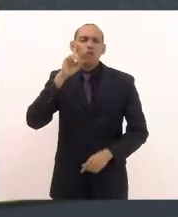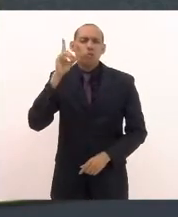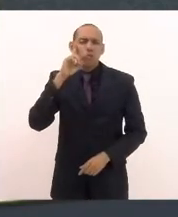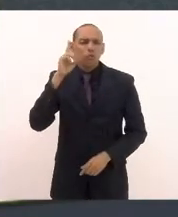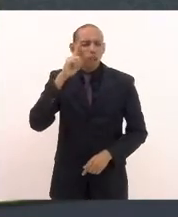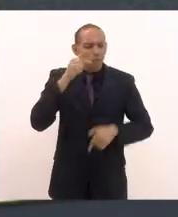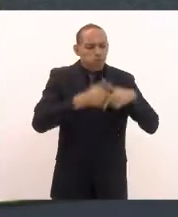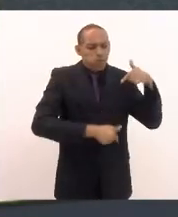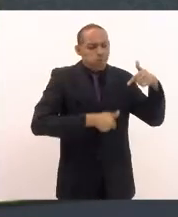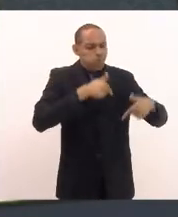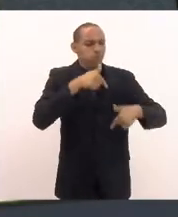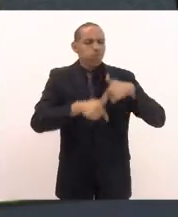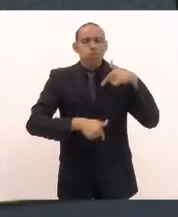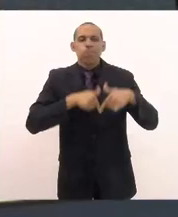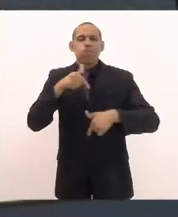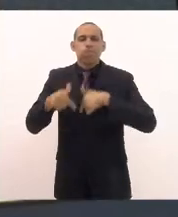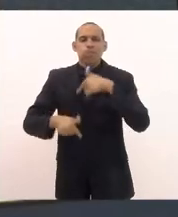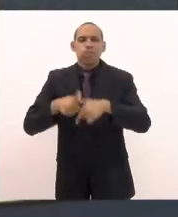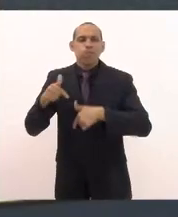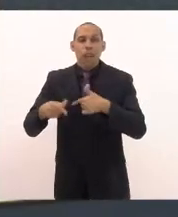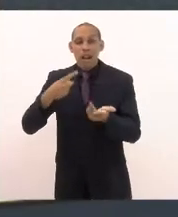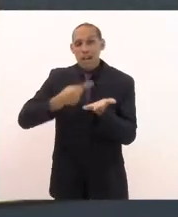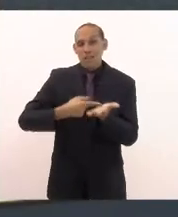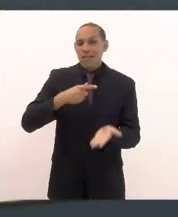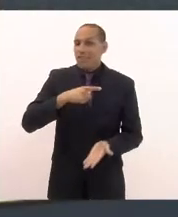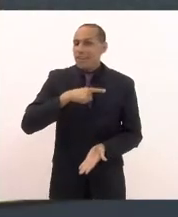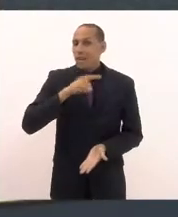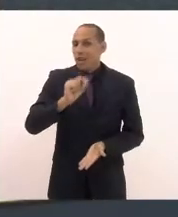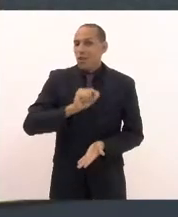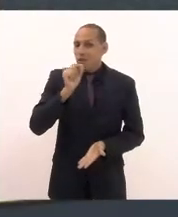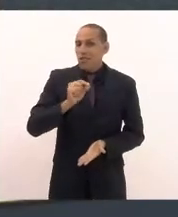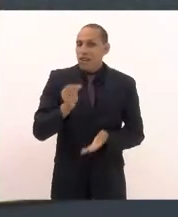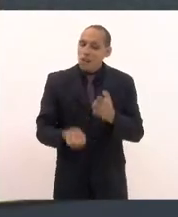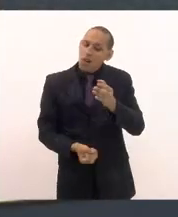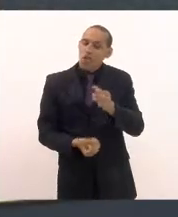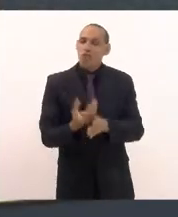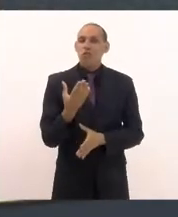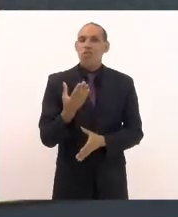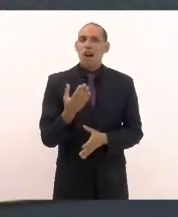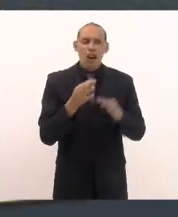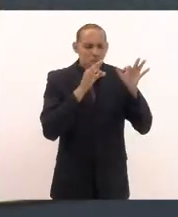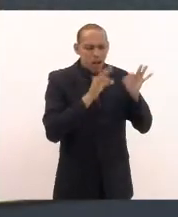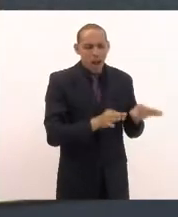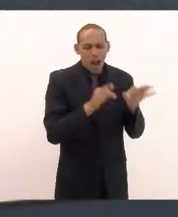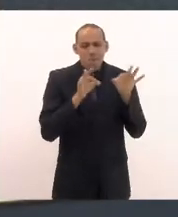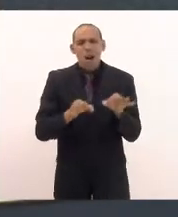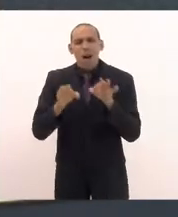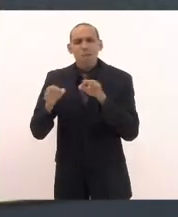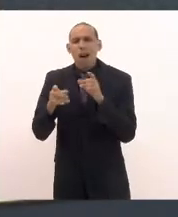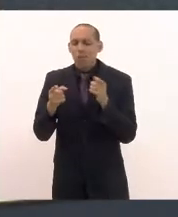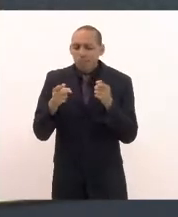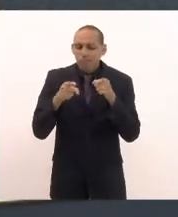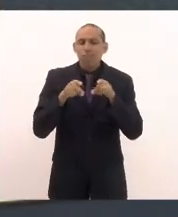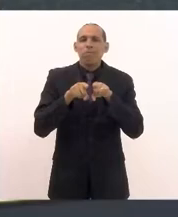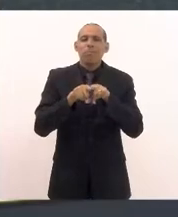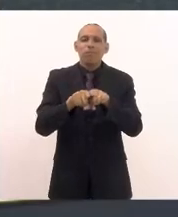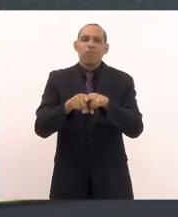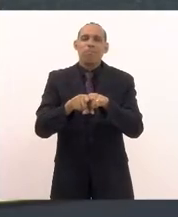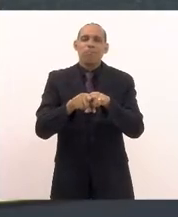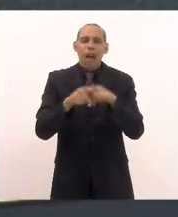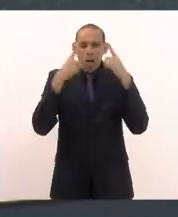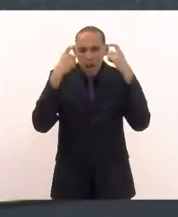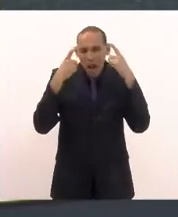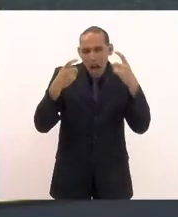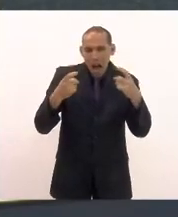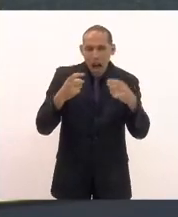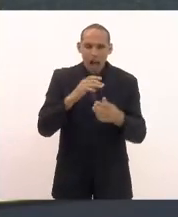suas funções, mantêm o compromisso da construção de uma sociedade justa, fraterna, sem violência e sem